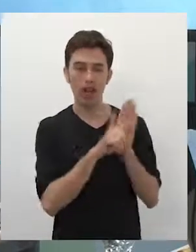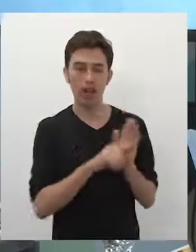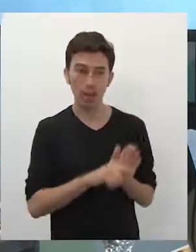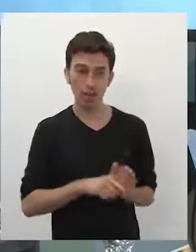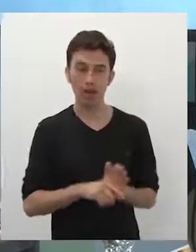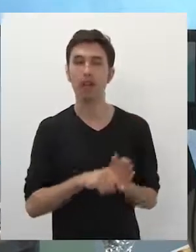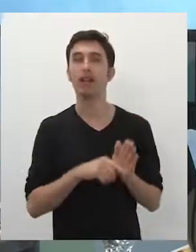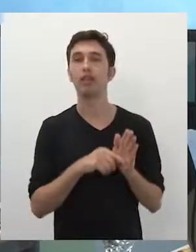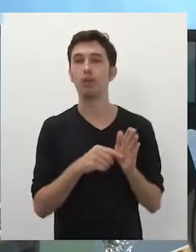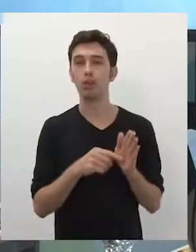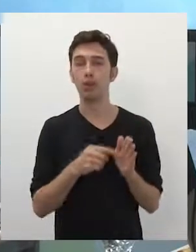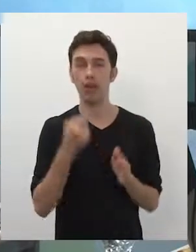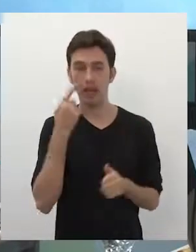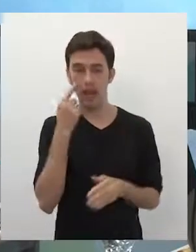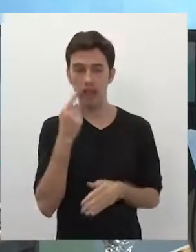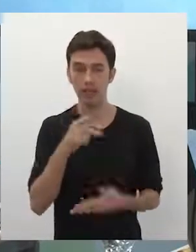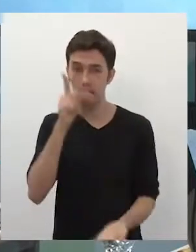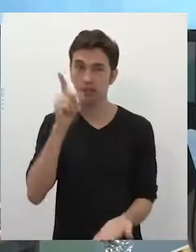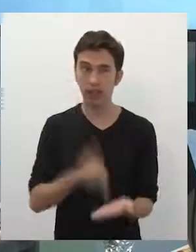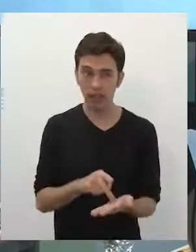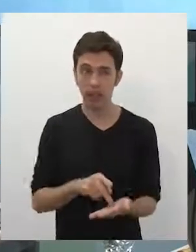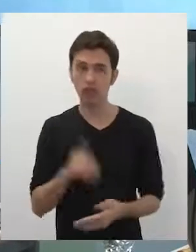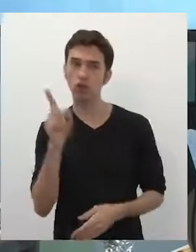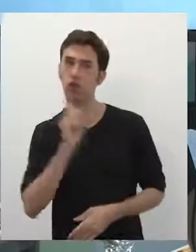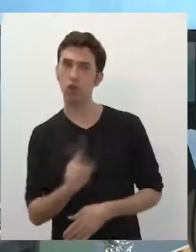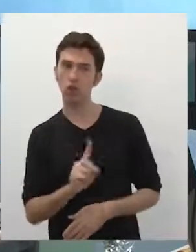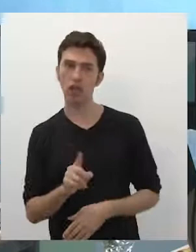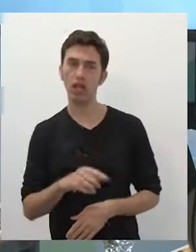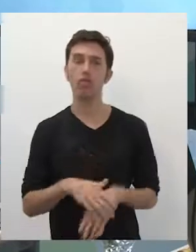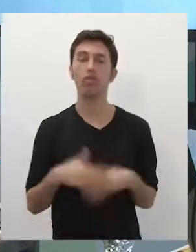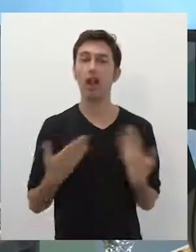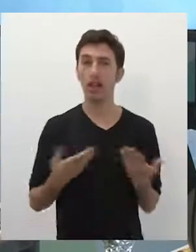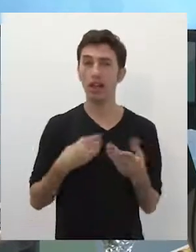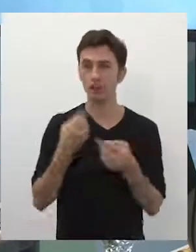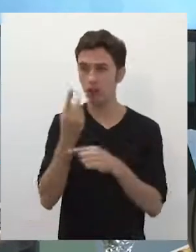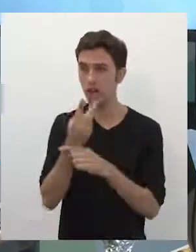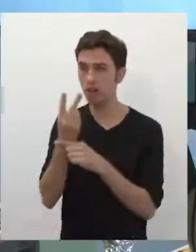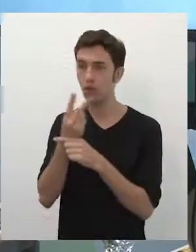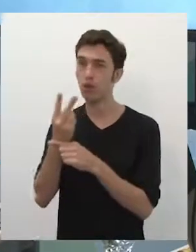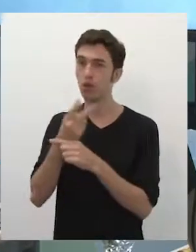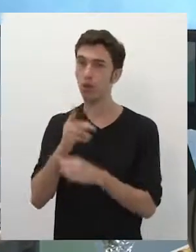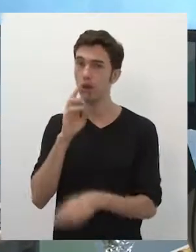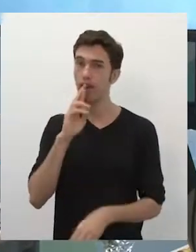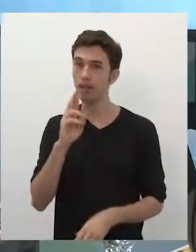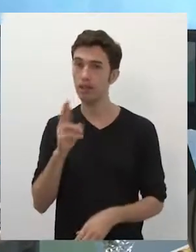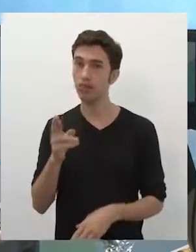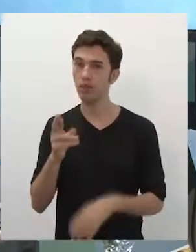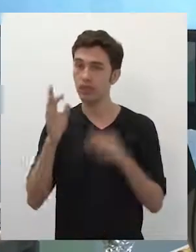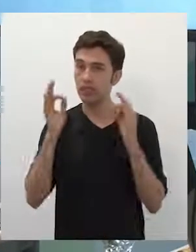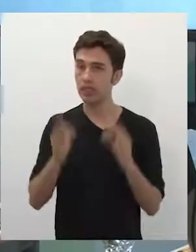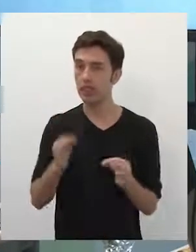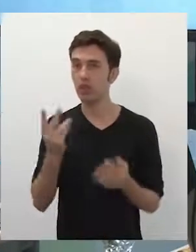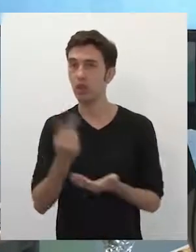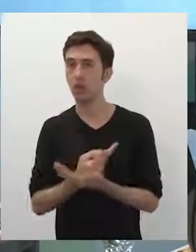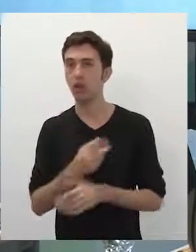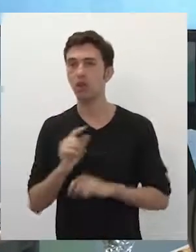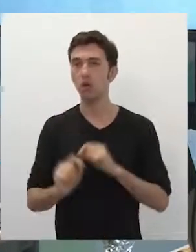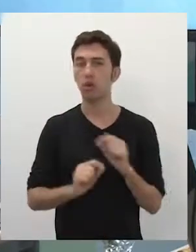eles vão apurar os fatos. Isso é verdade, não é? O que eu achei interessante é que eles buscam também aí